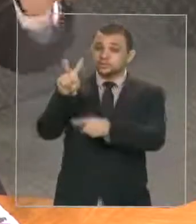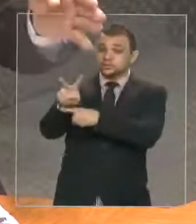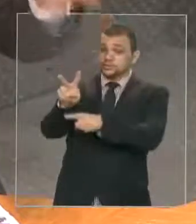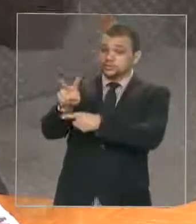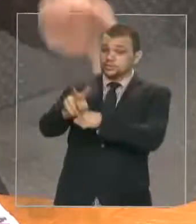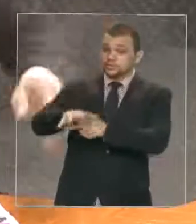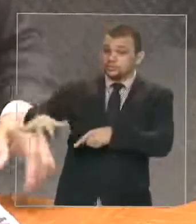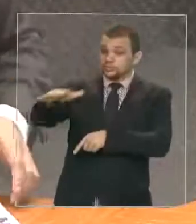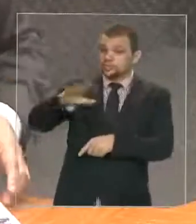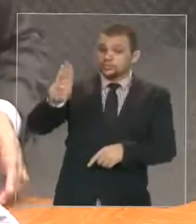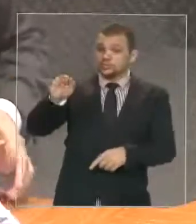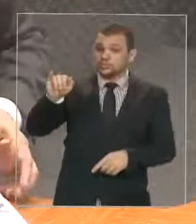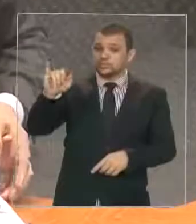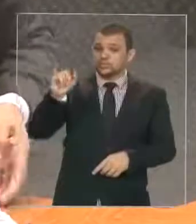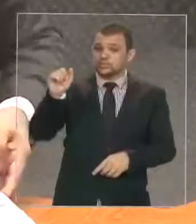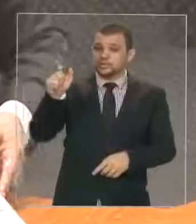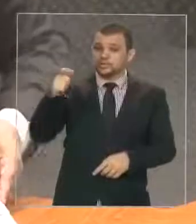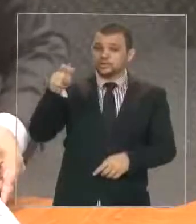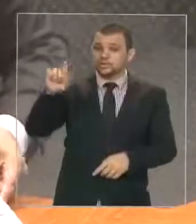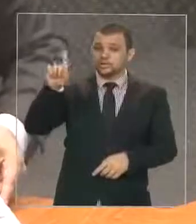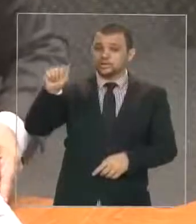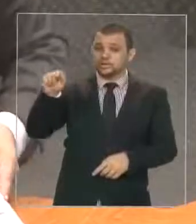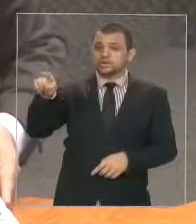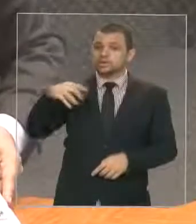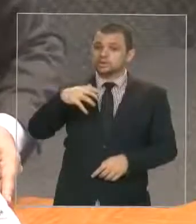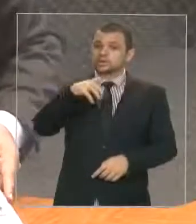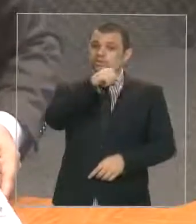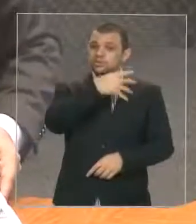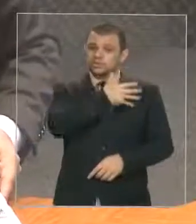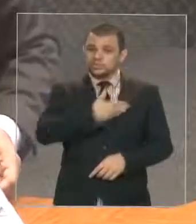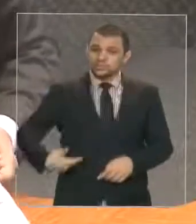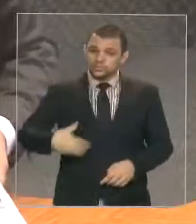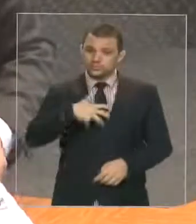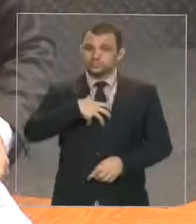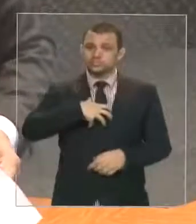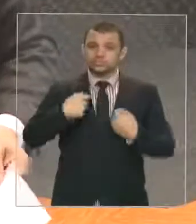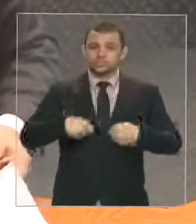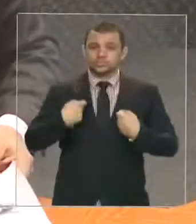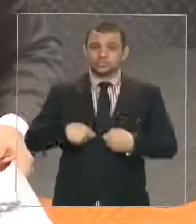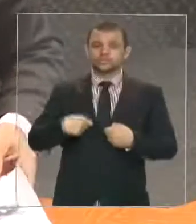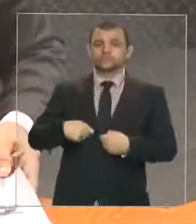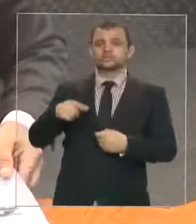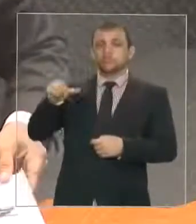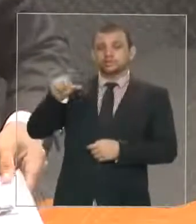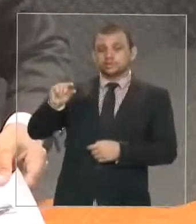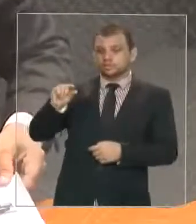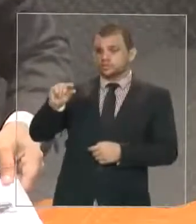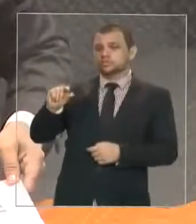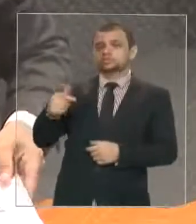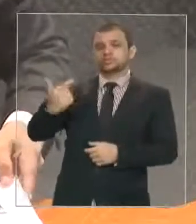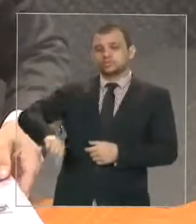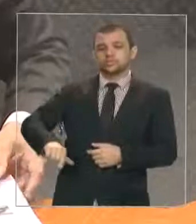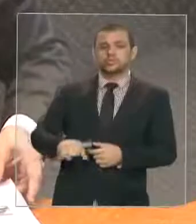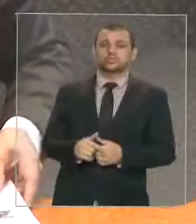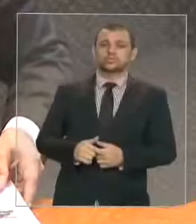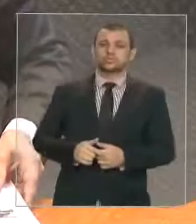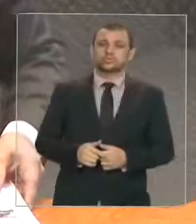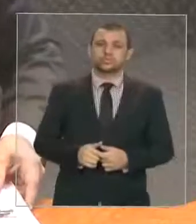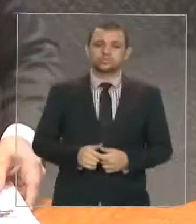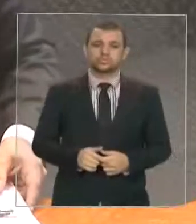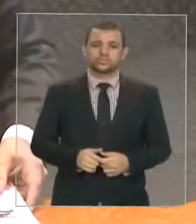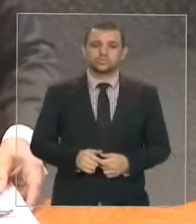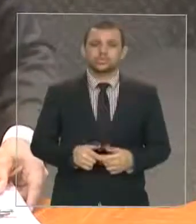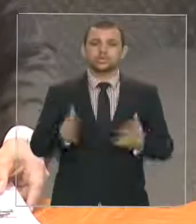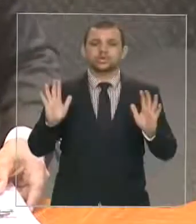tenha sensibilidade e que possa revogar esse aumento de todas as tarifas de passagem no ferry. Hoje, estampado em alguns